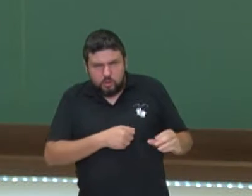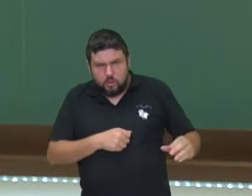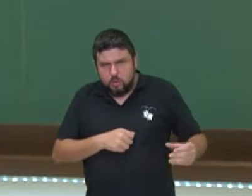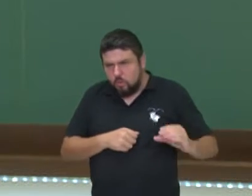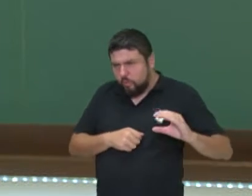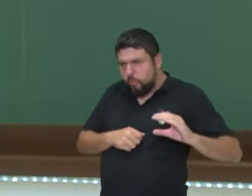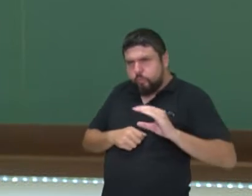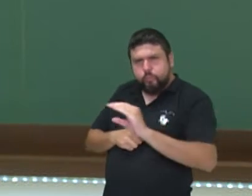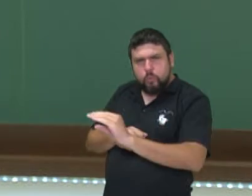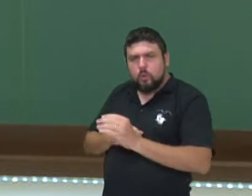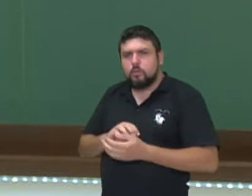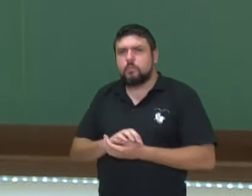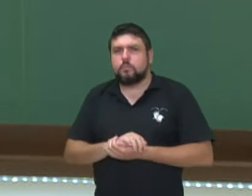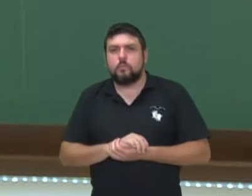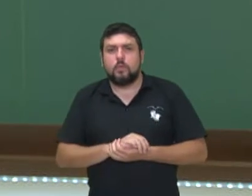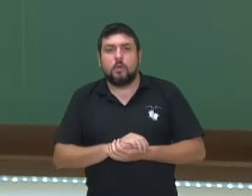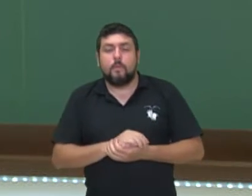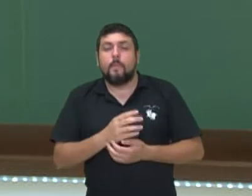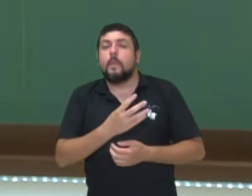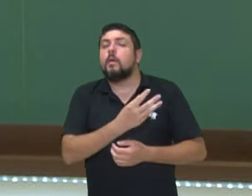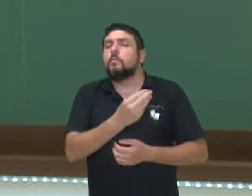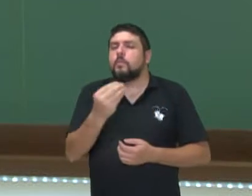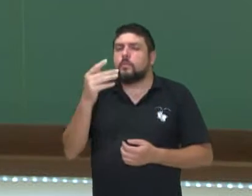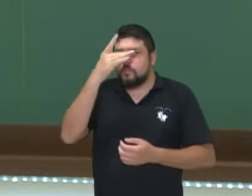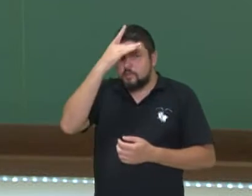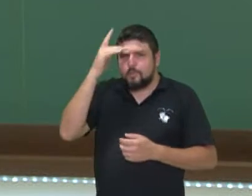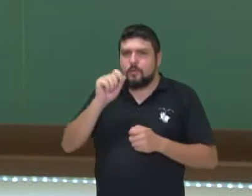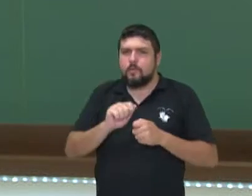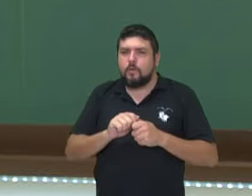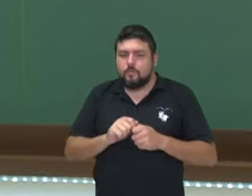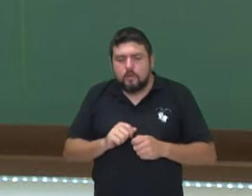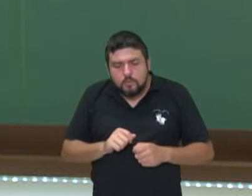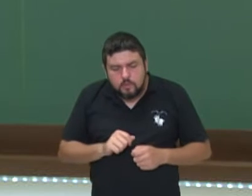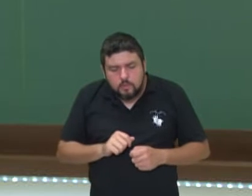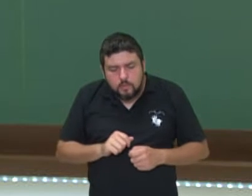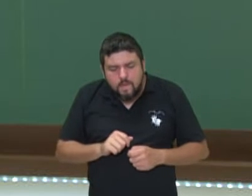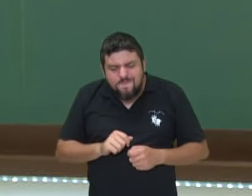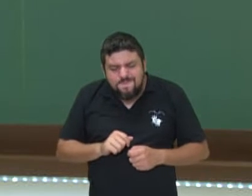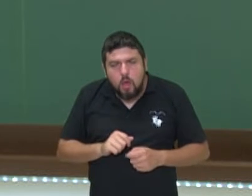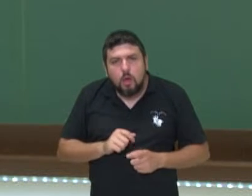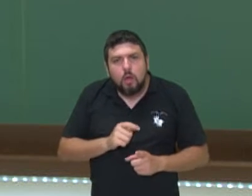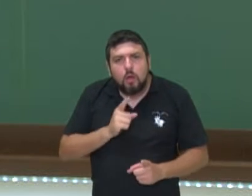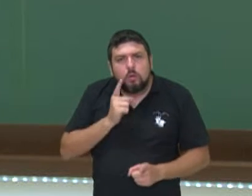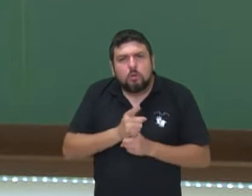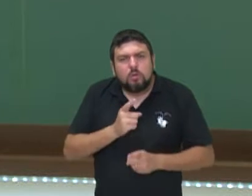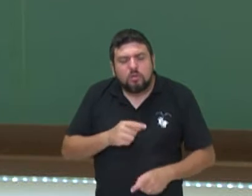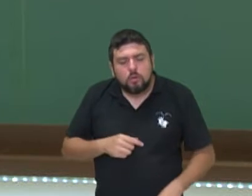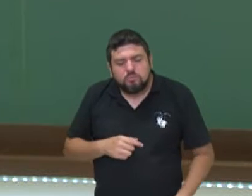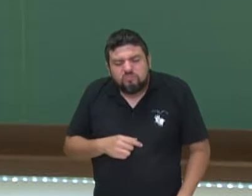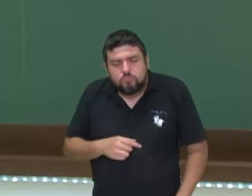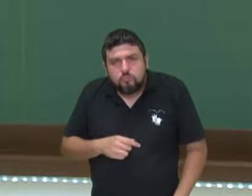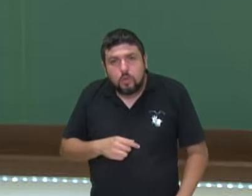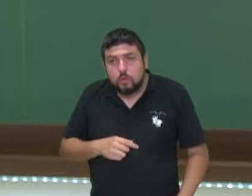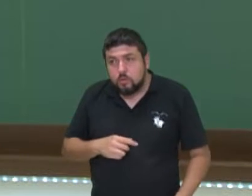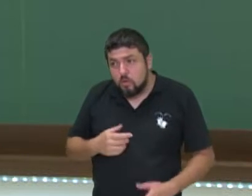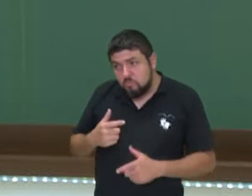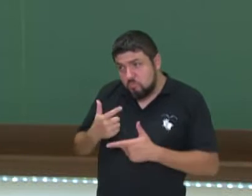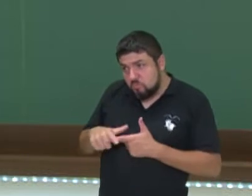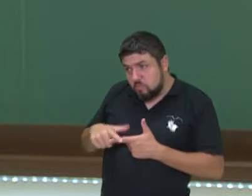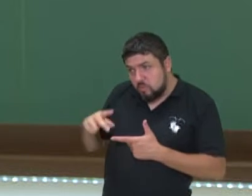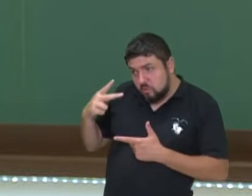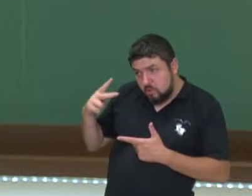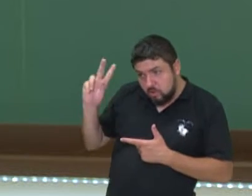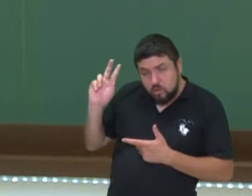gente seguia por essa frase. Ah, achado não é roubado, se eu achei aqui, quem perdeu foi descuidado.